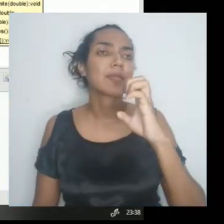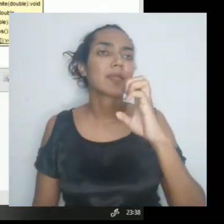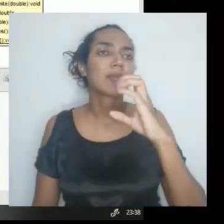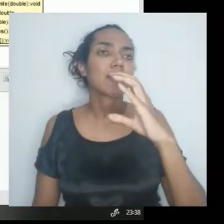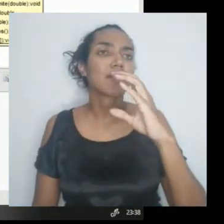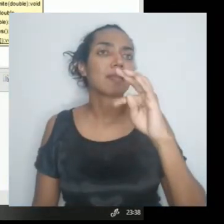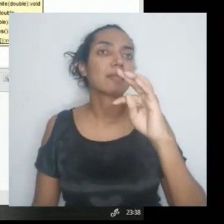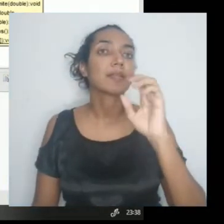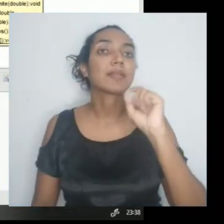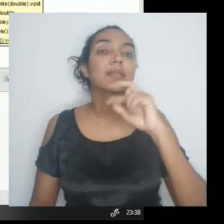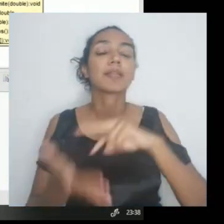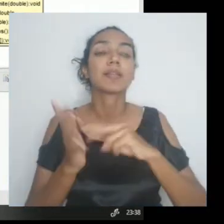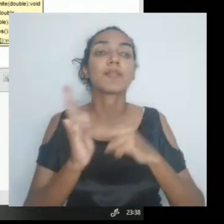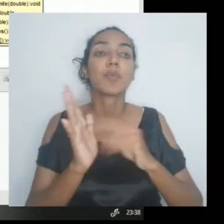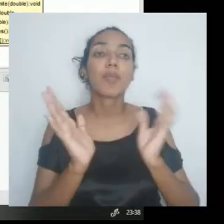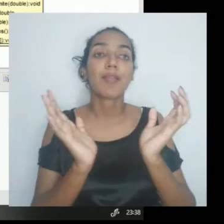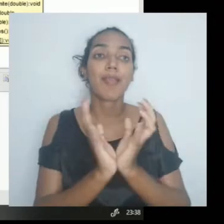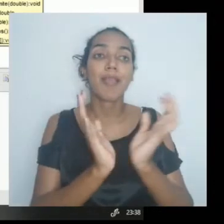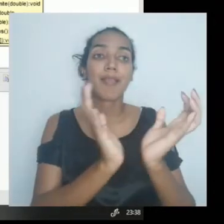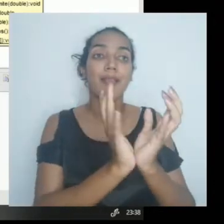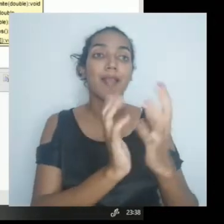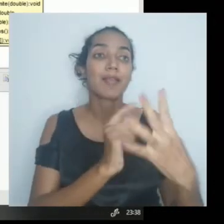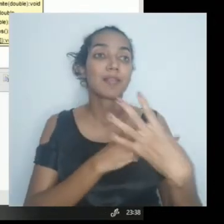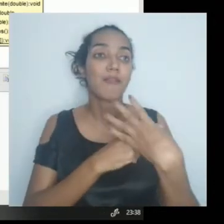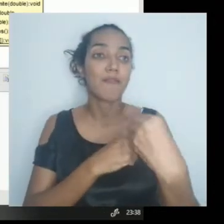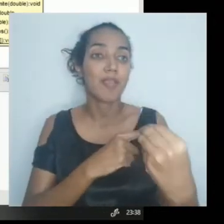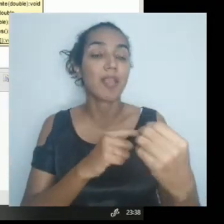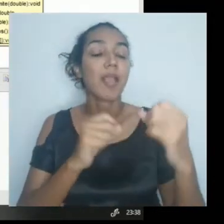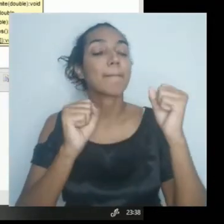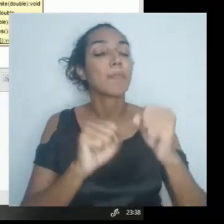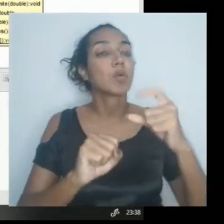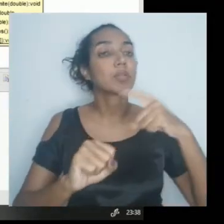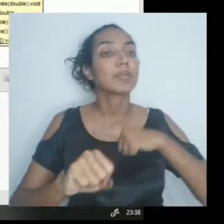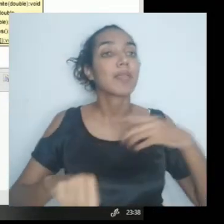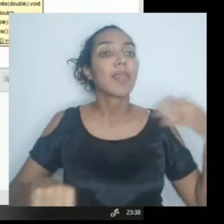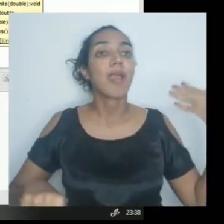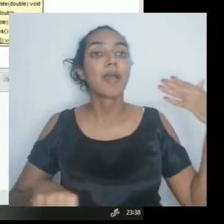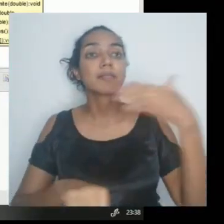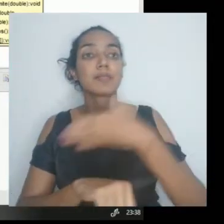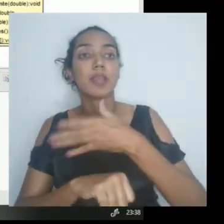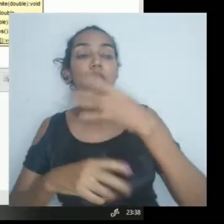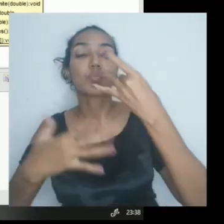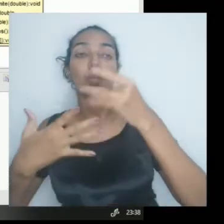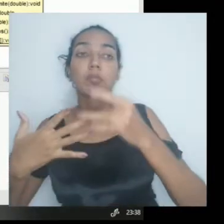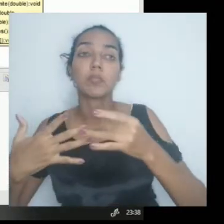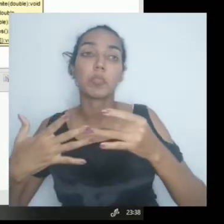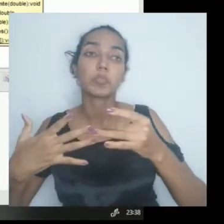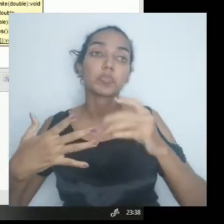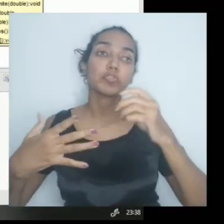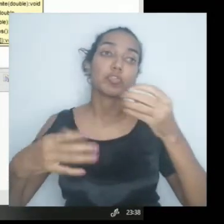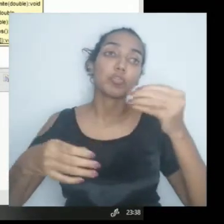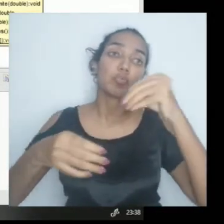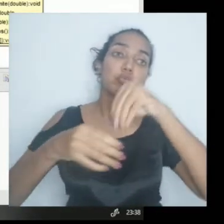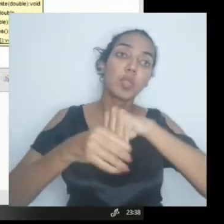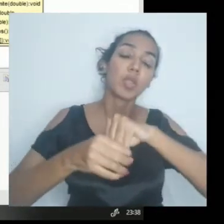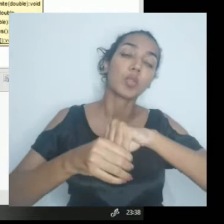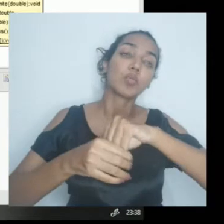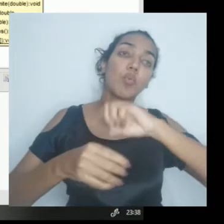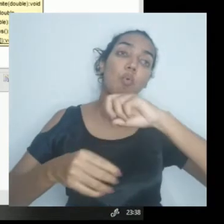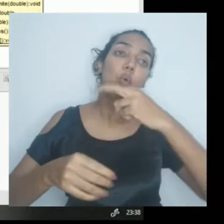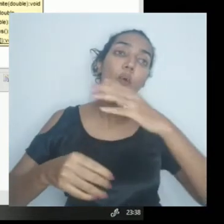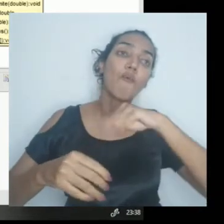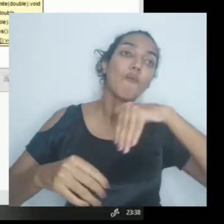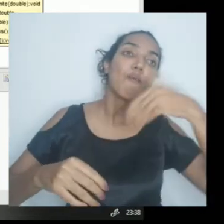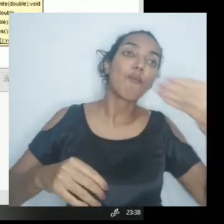livremente o atributo estando dentro ou fora do pacote da classe mãe. Ou seja, se a